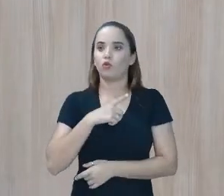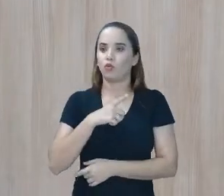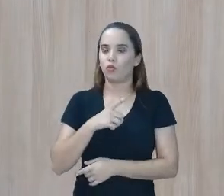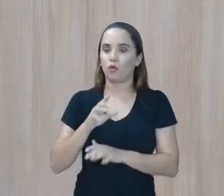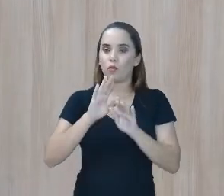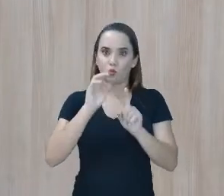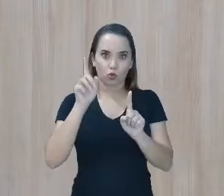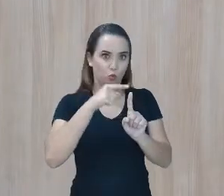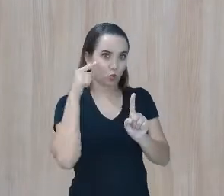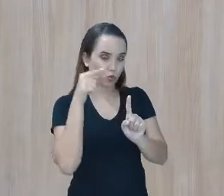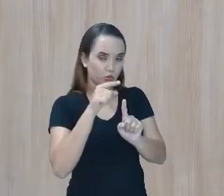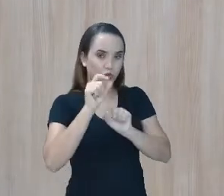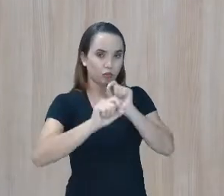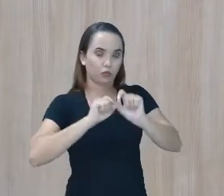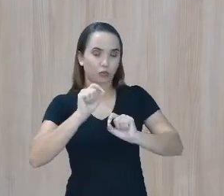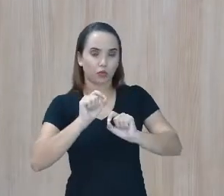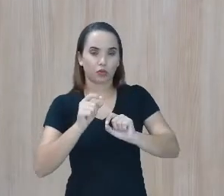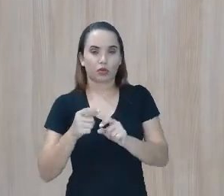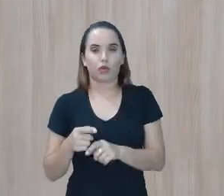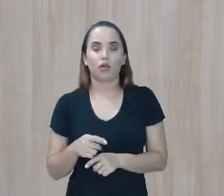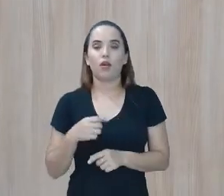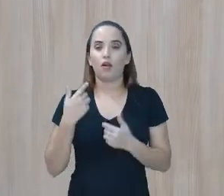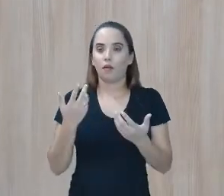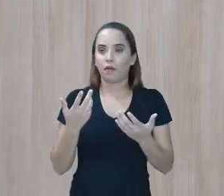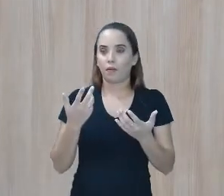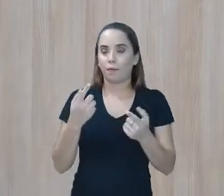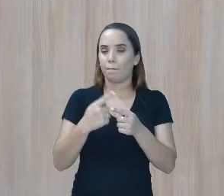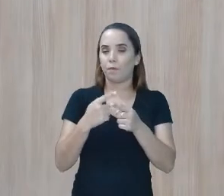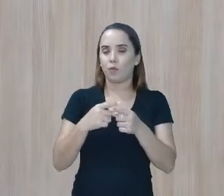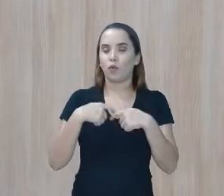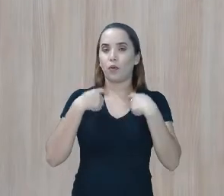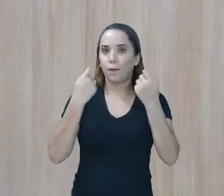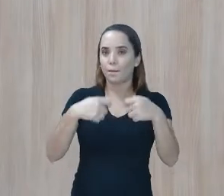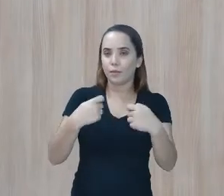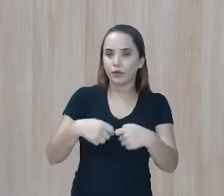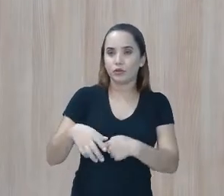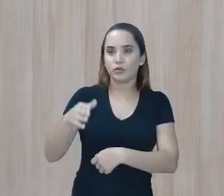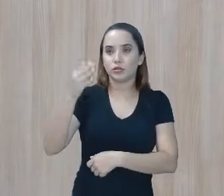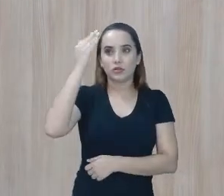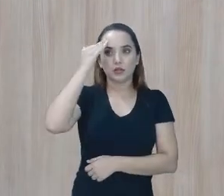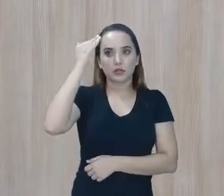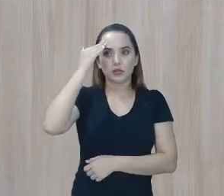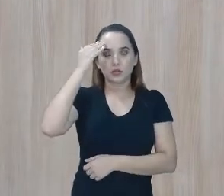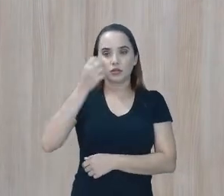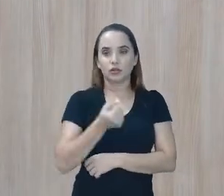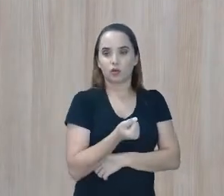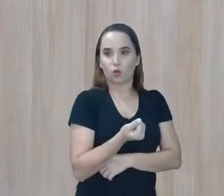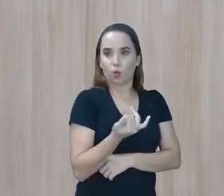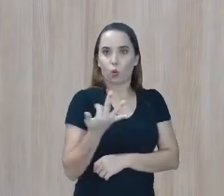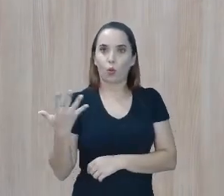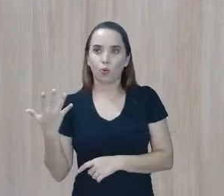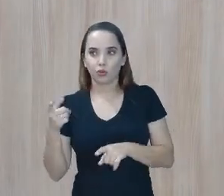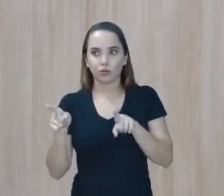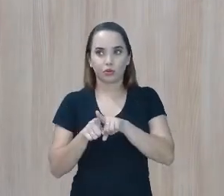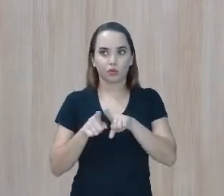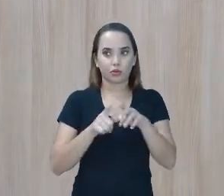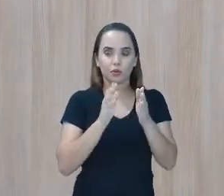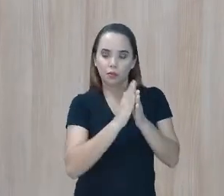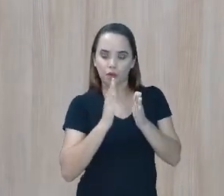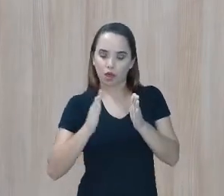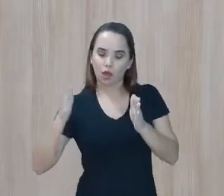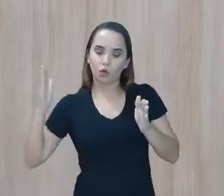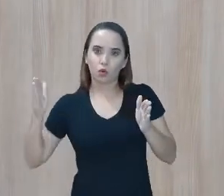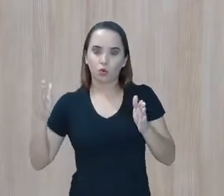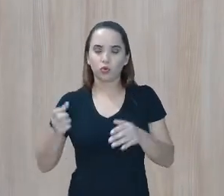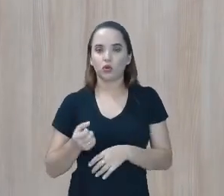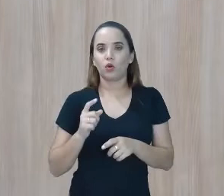de transformar uma fração em um número decimal é porque eu preciso verificar a quantidade e a ordem, ou seja,